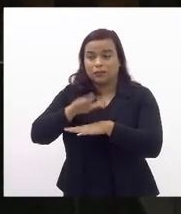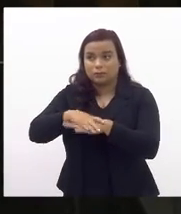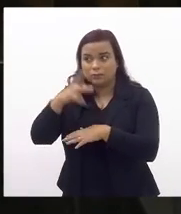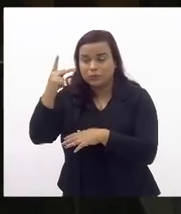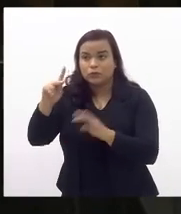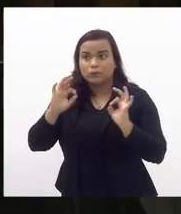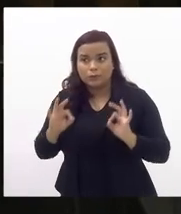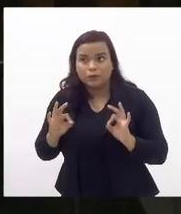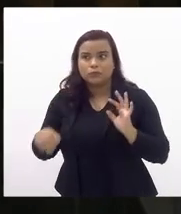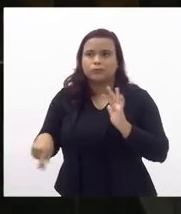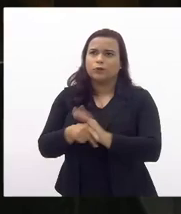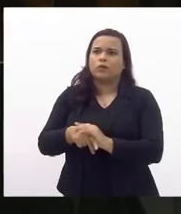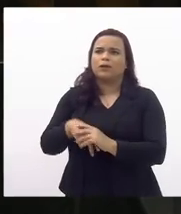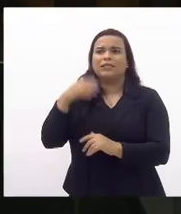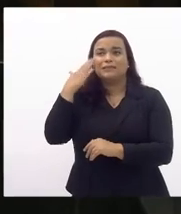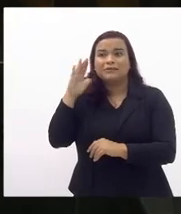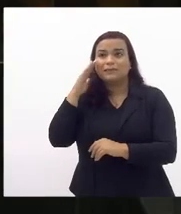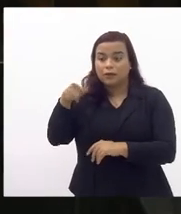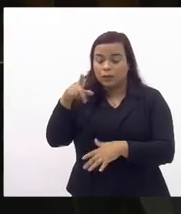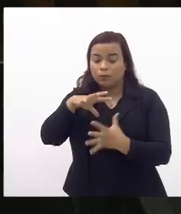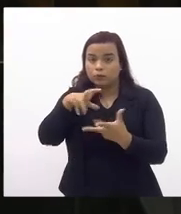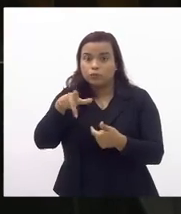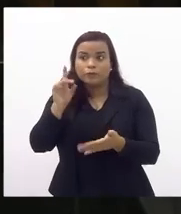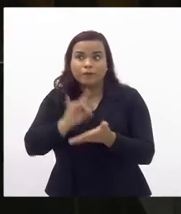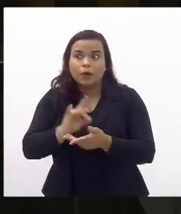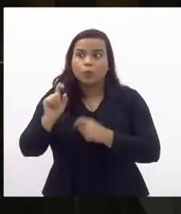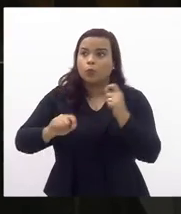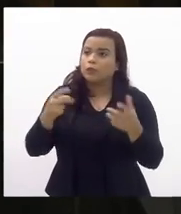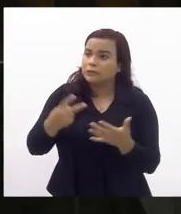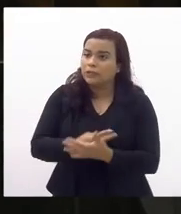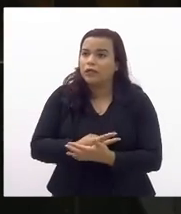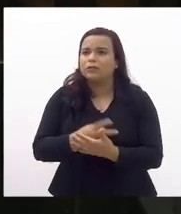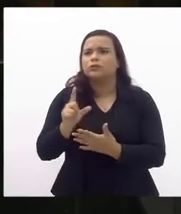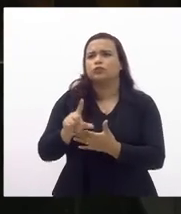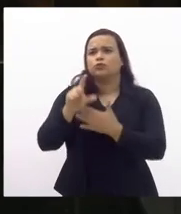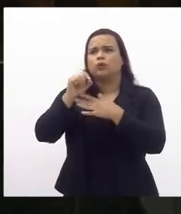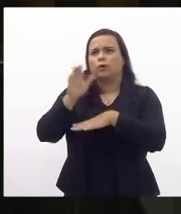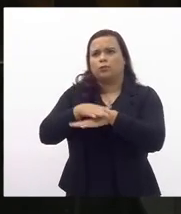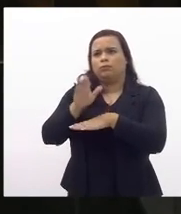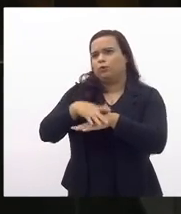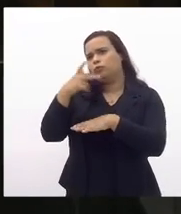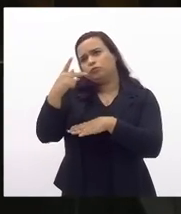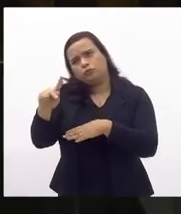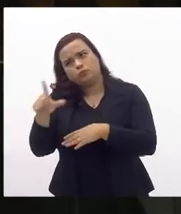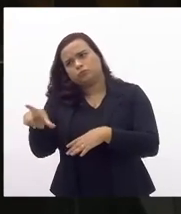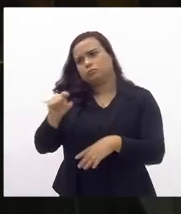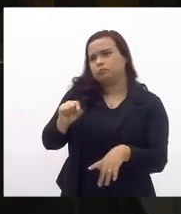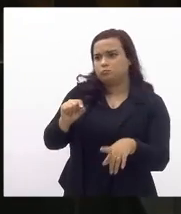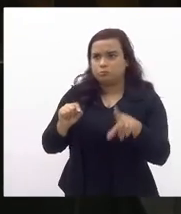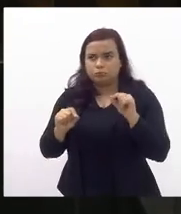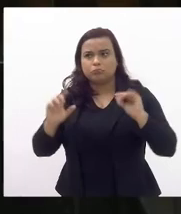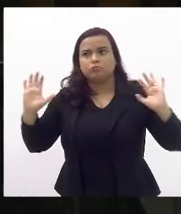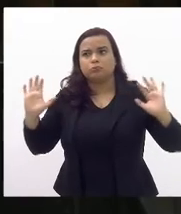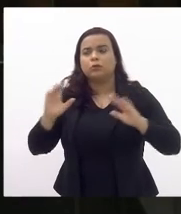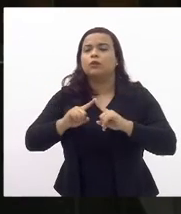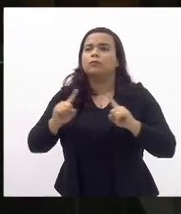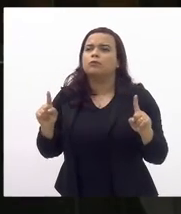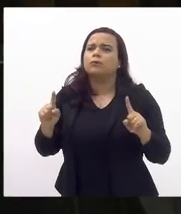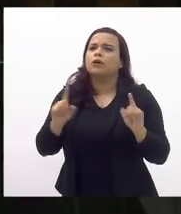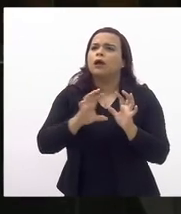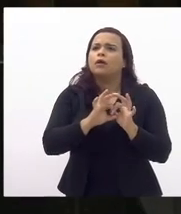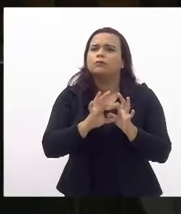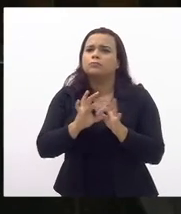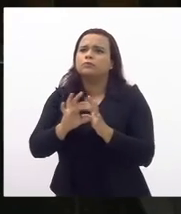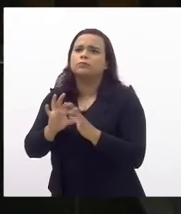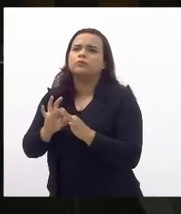que aconteceu, o que acontece no mundo de verdade. Escolham o lado que bem entenderem, adotem a corrente, a matiz